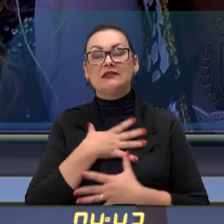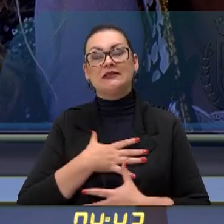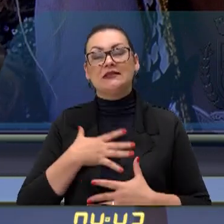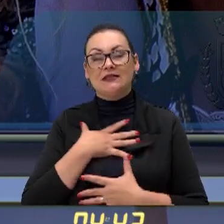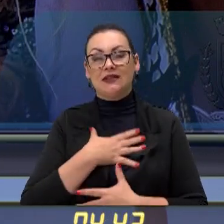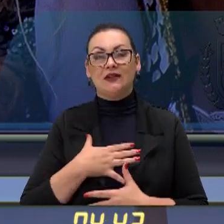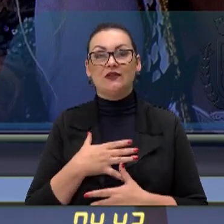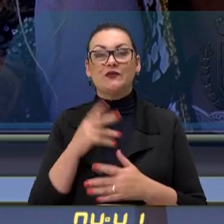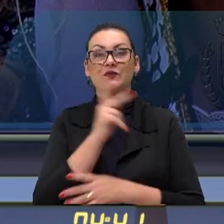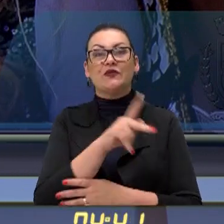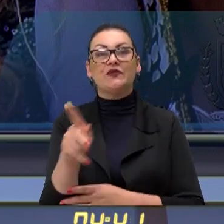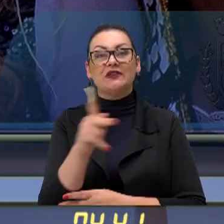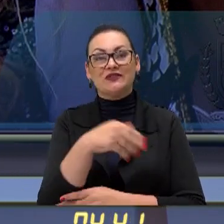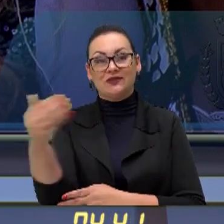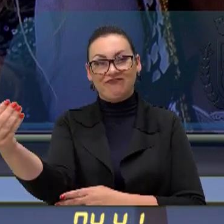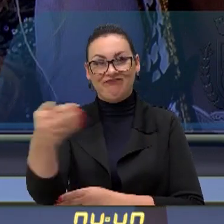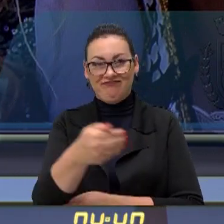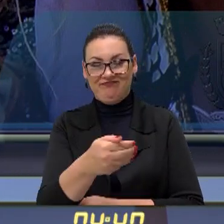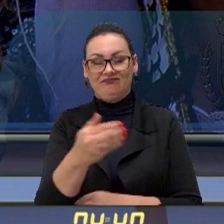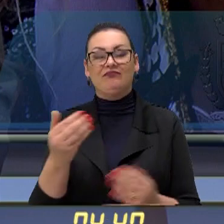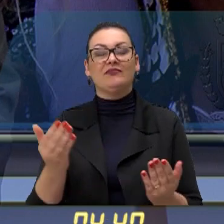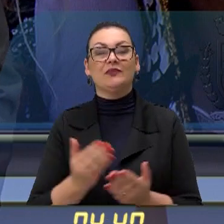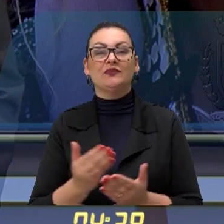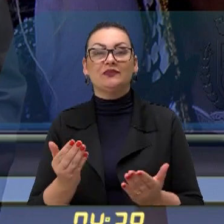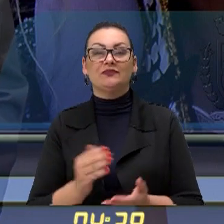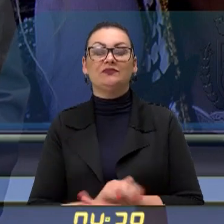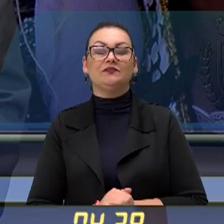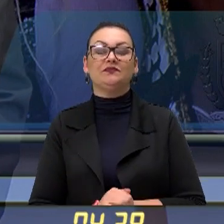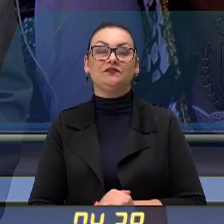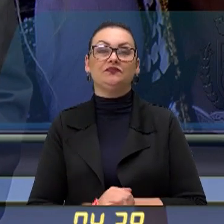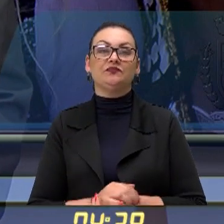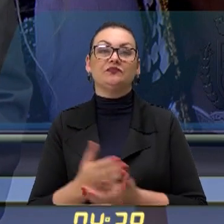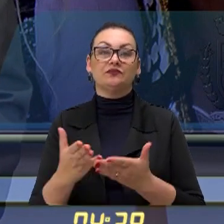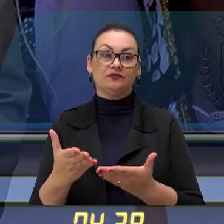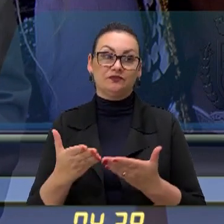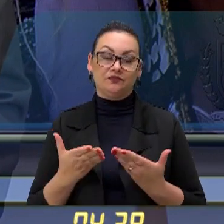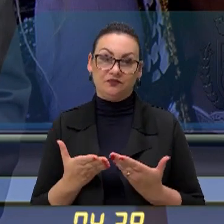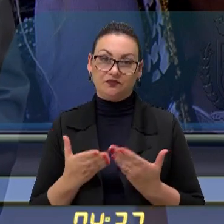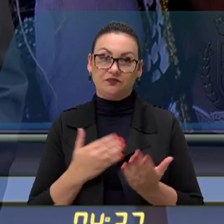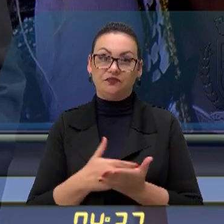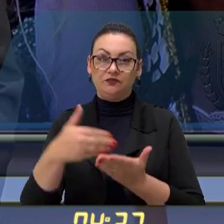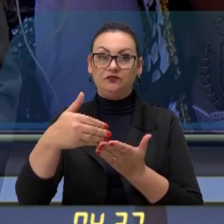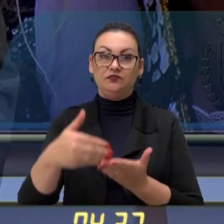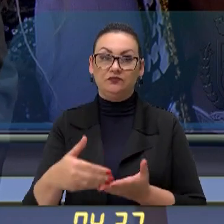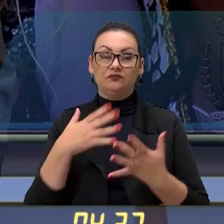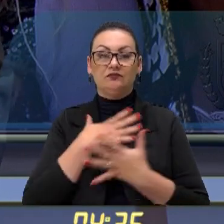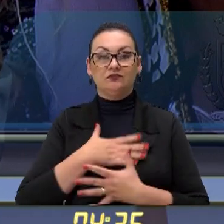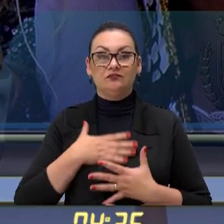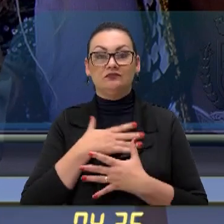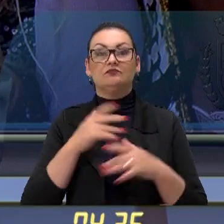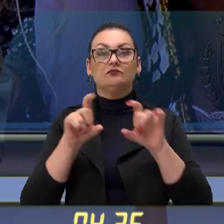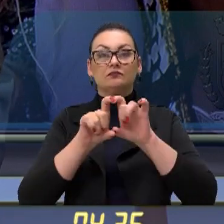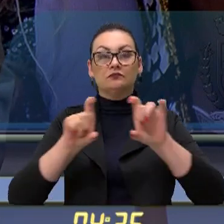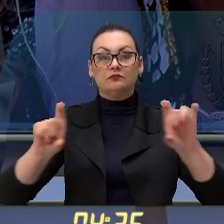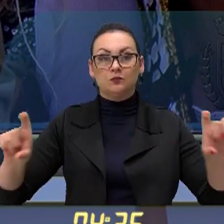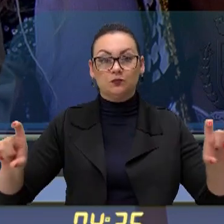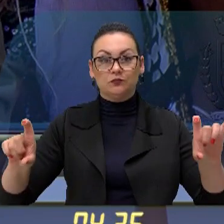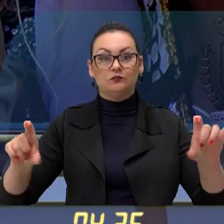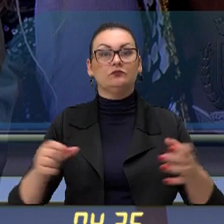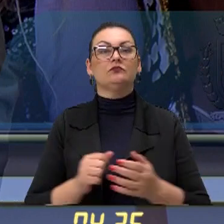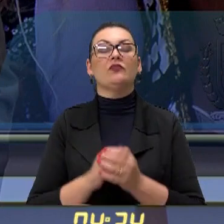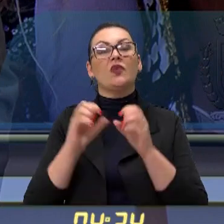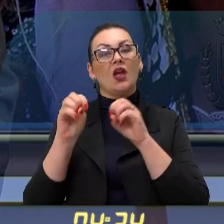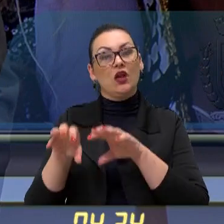saudação aos professores que aqui estão e quero iniciar essa saudação com uma frase: